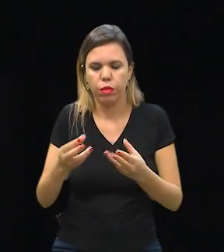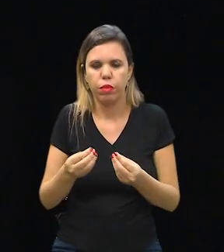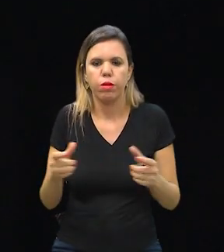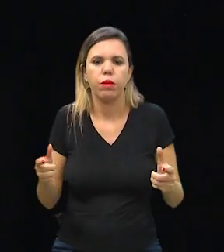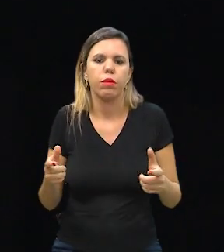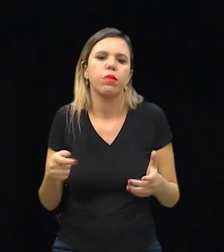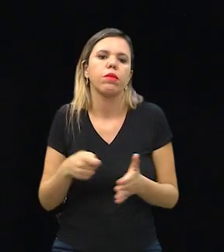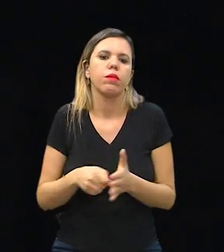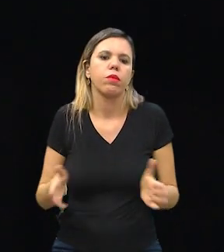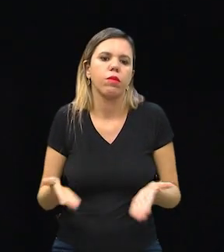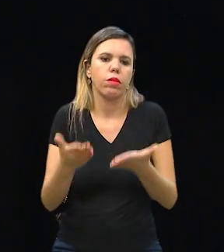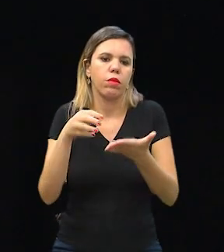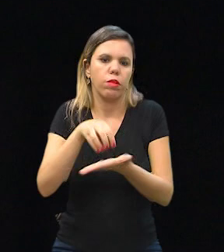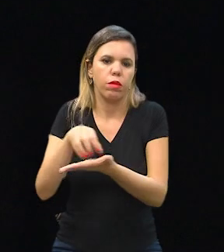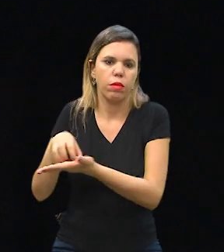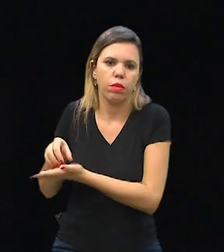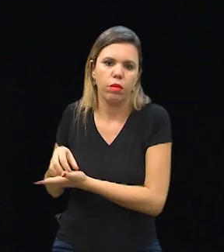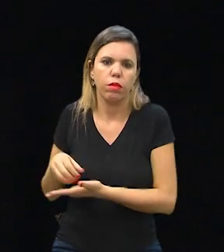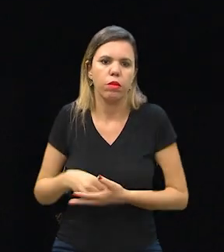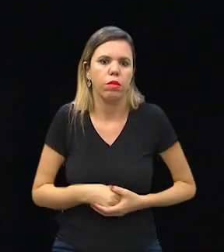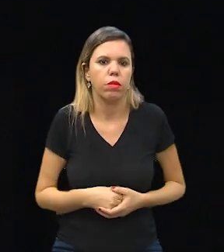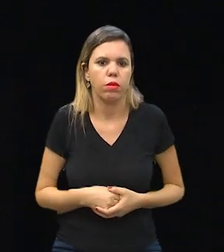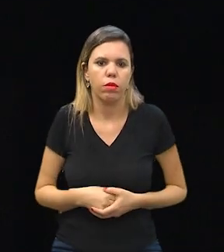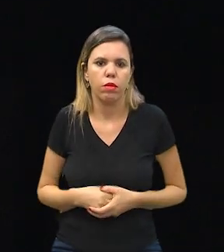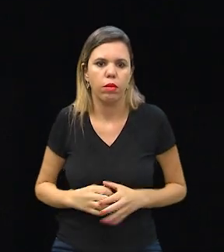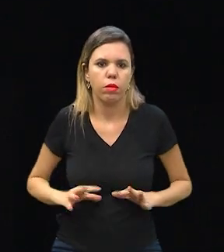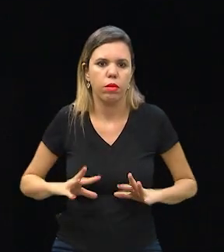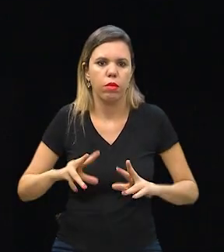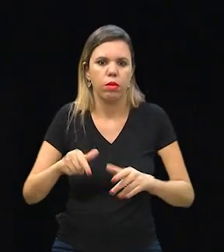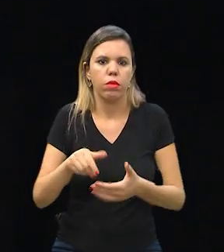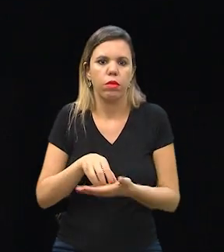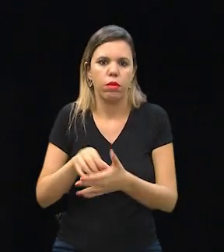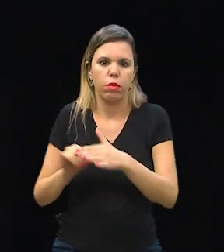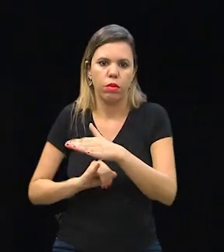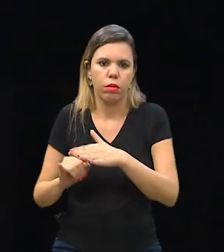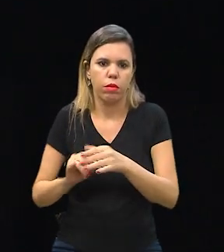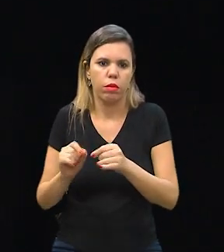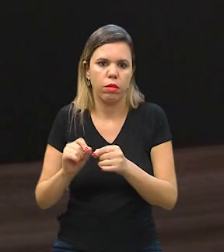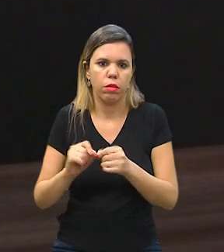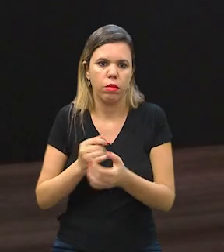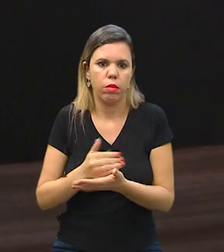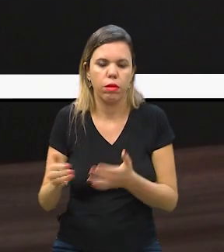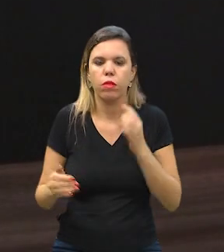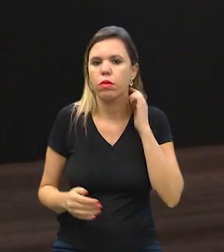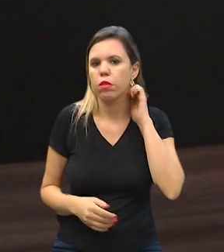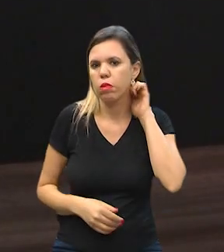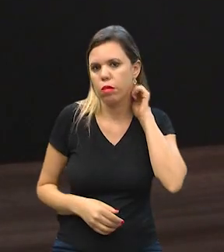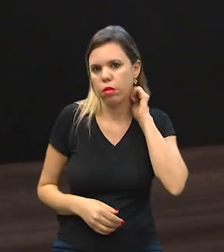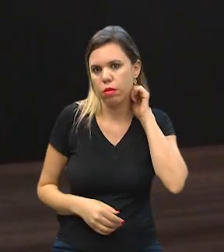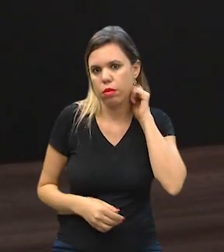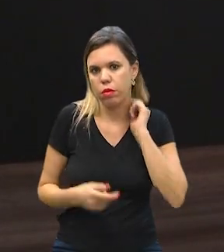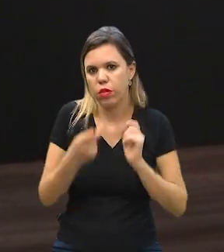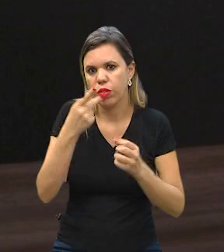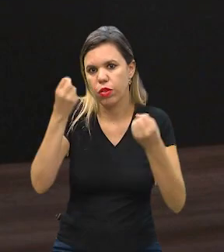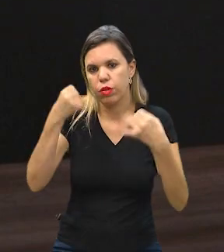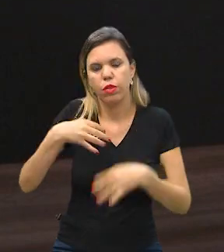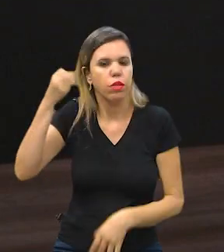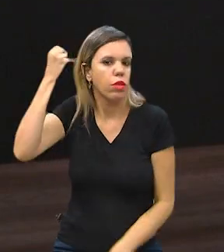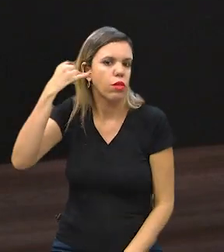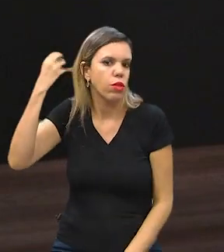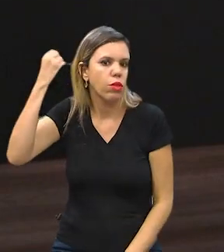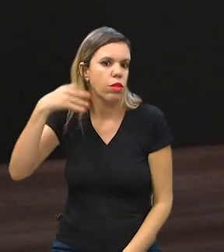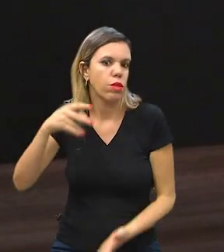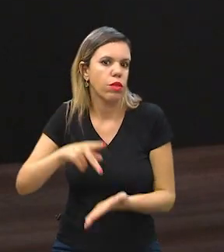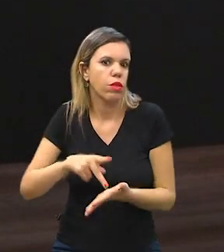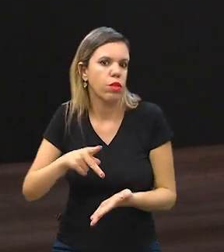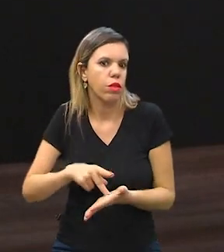e de me dedicar muito à agência, assim como eu acho que todos da agência fizeram no começo. Ô Jefferson, a gente falou aí da audiodescrição,